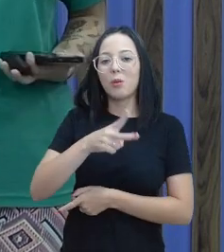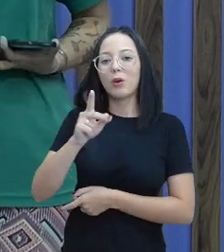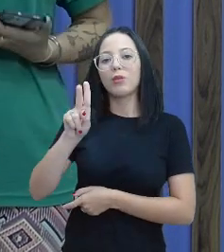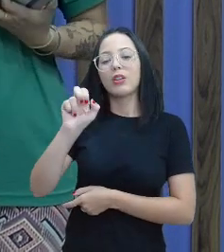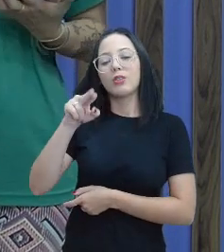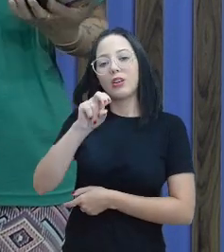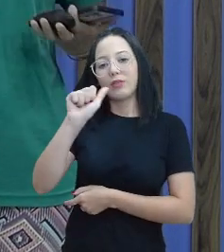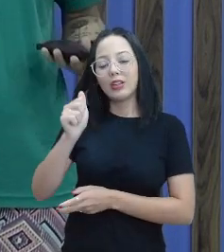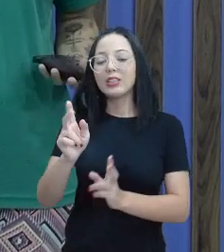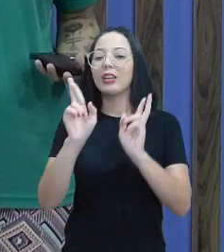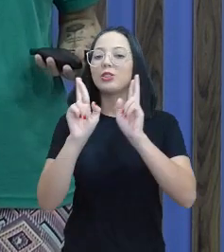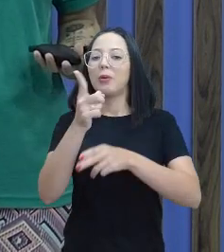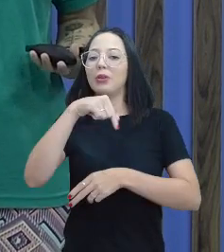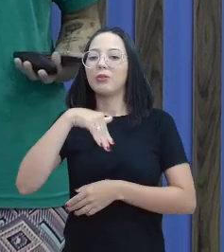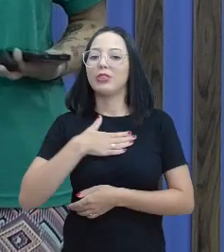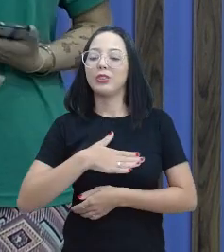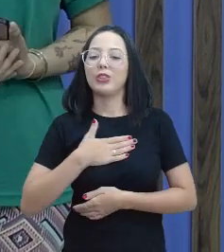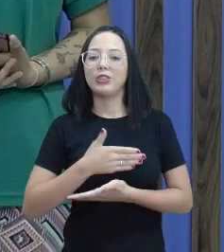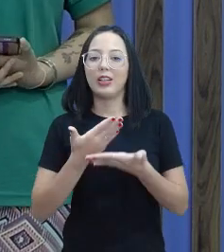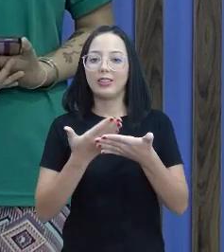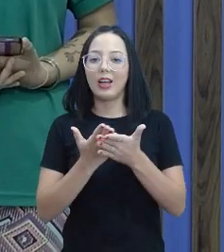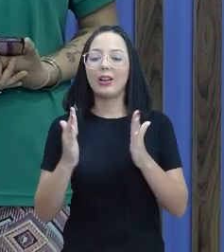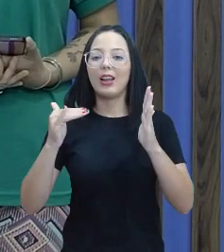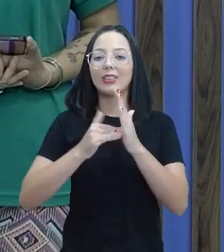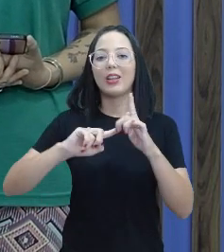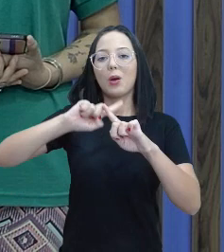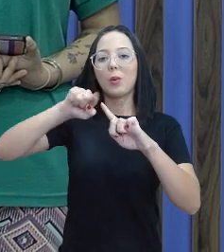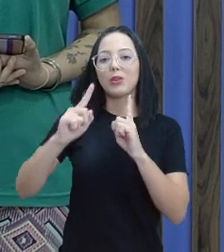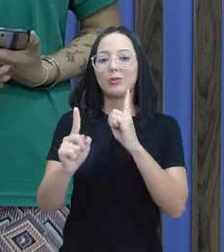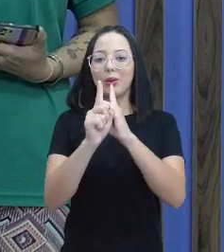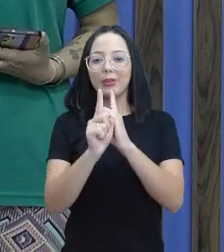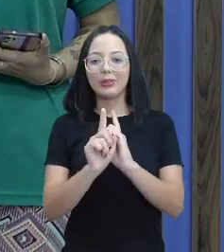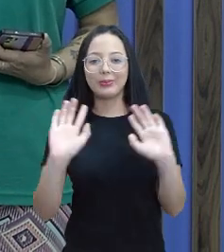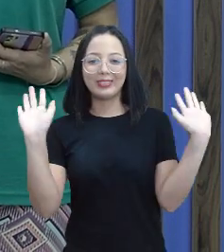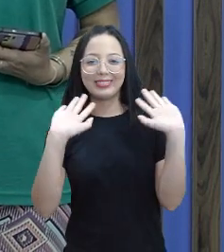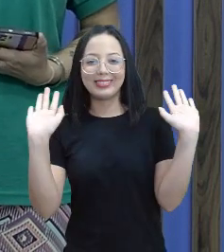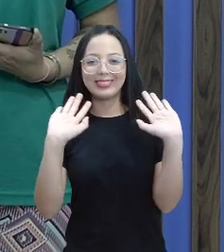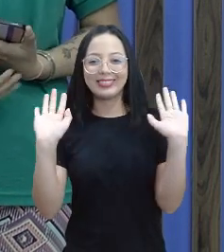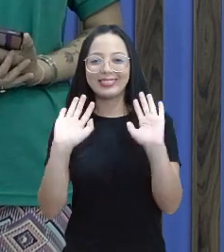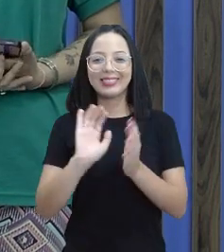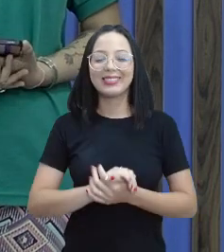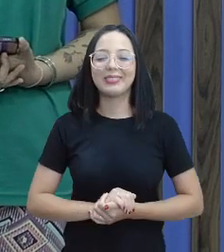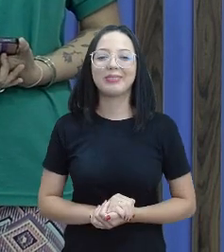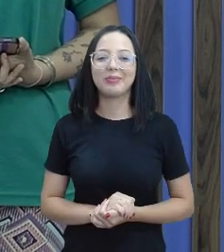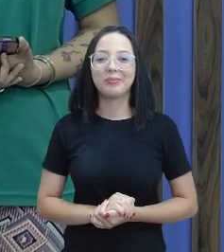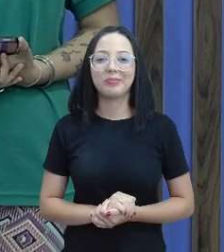Vanessa, espero que vocês tenham gostado da aula e até o próximo momento. Tchau, tchau!